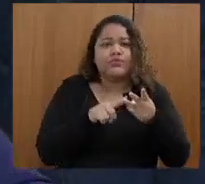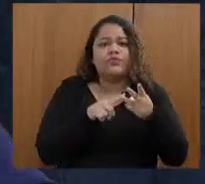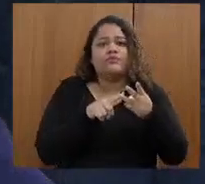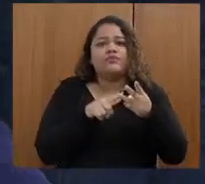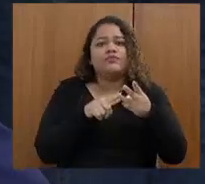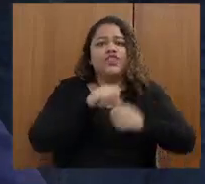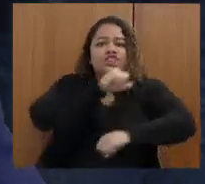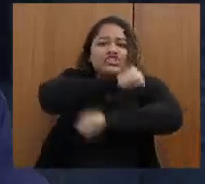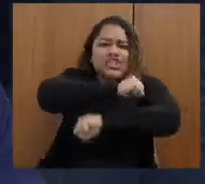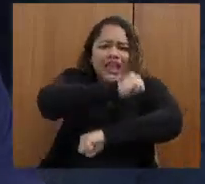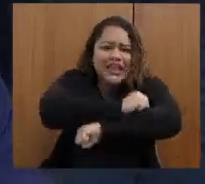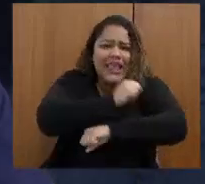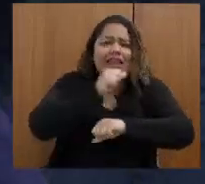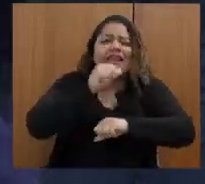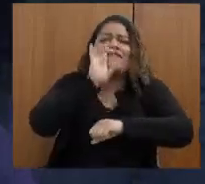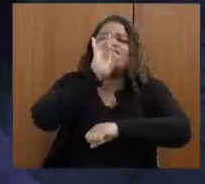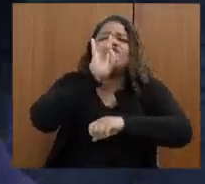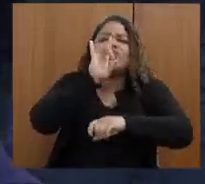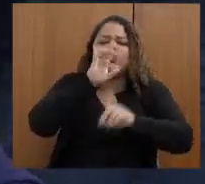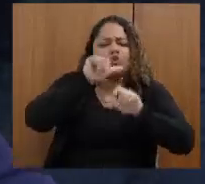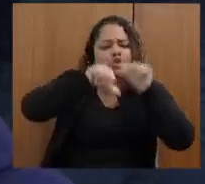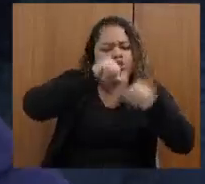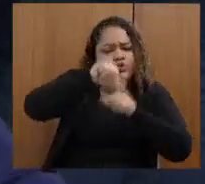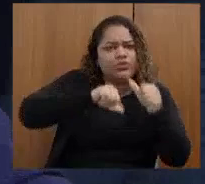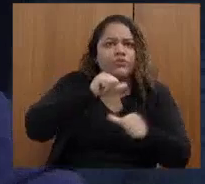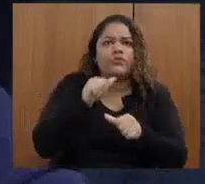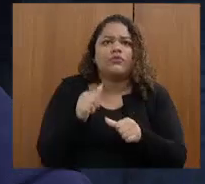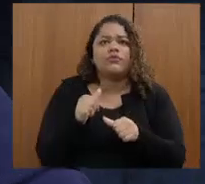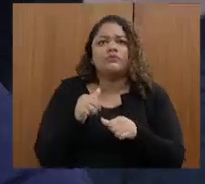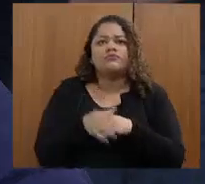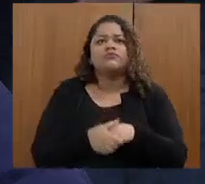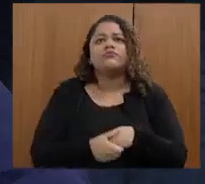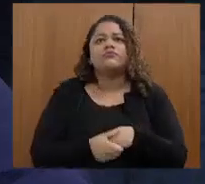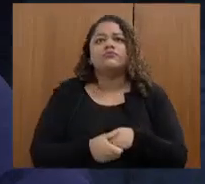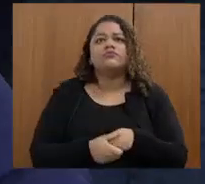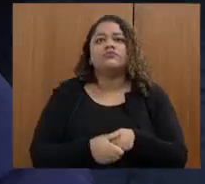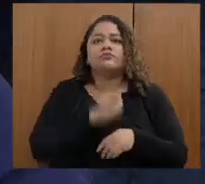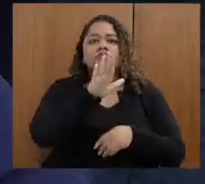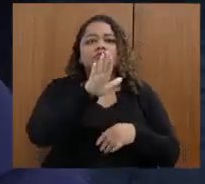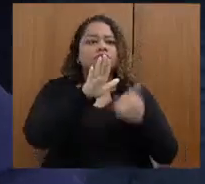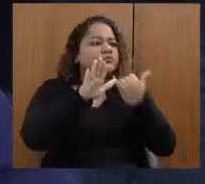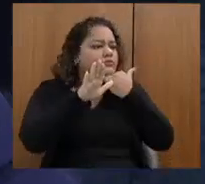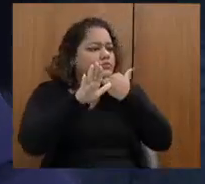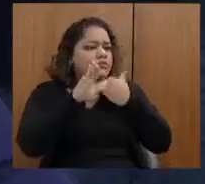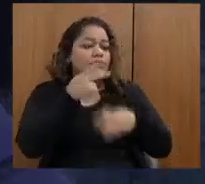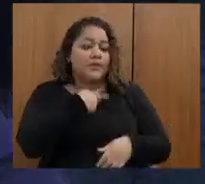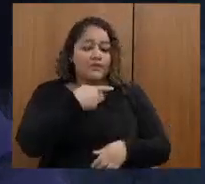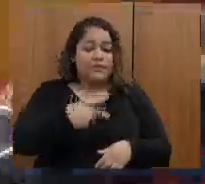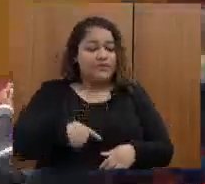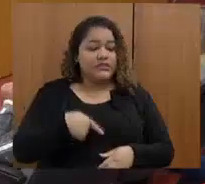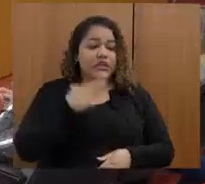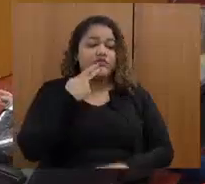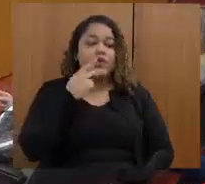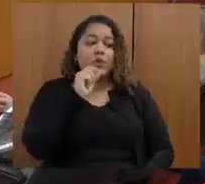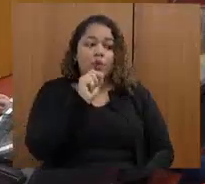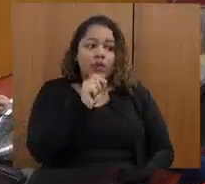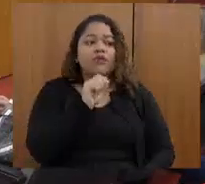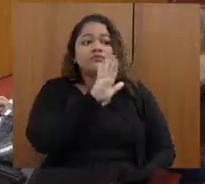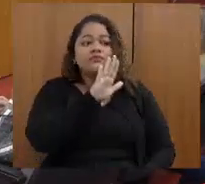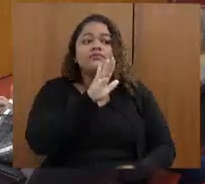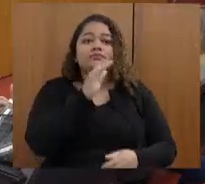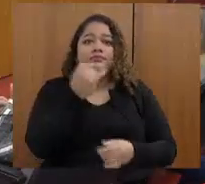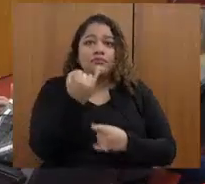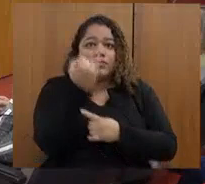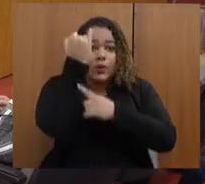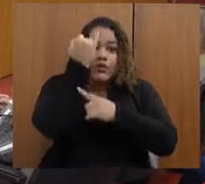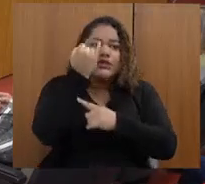pois não é eu queria só reforçar aqui que nós combinamos é a presidente colocou a importância da gente